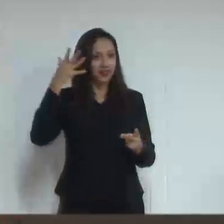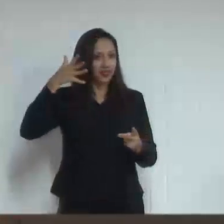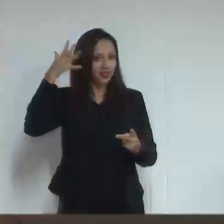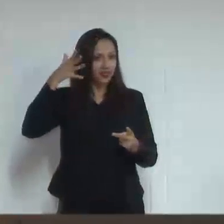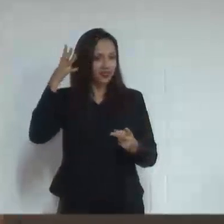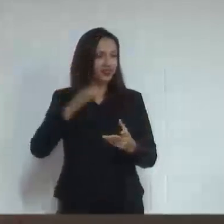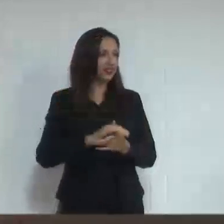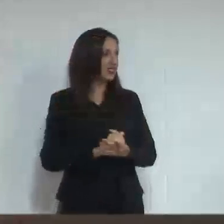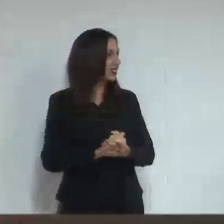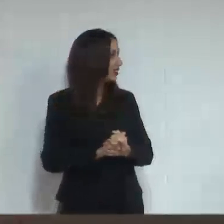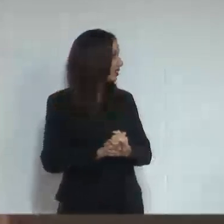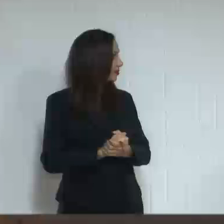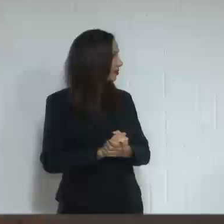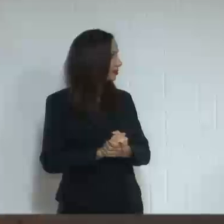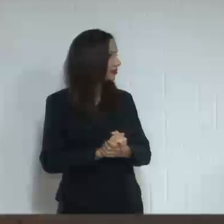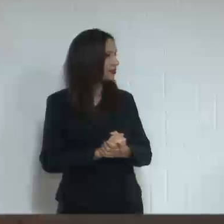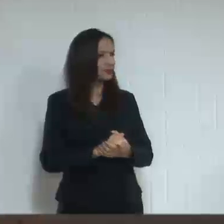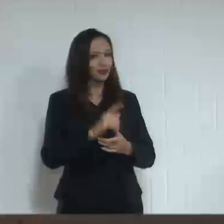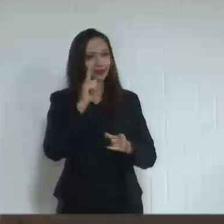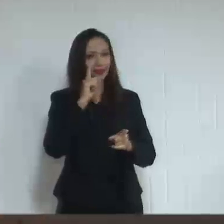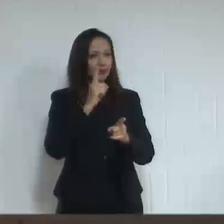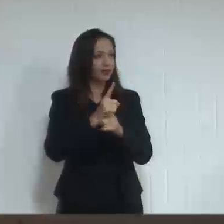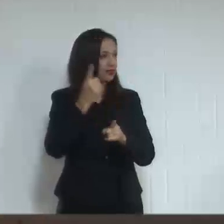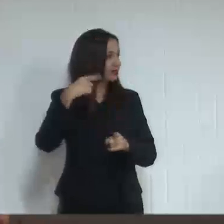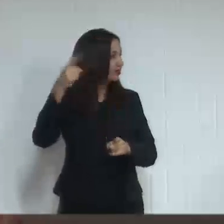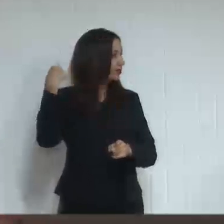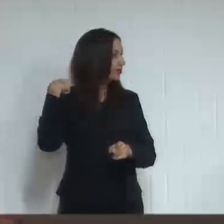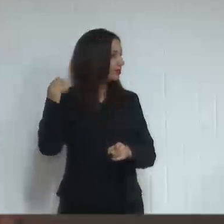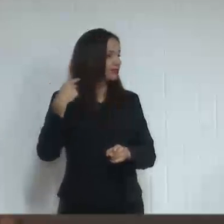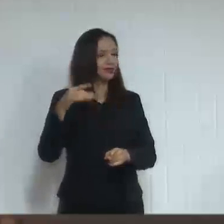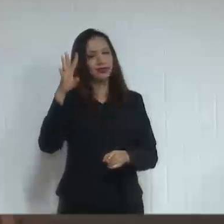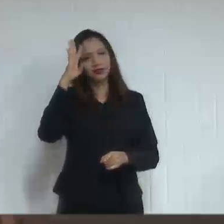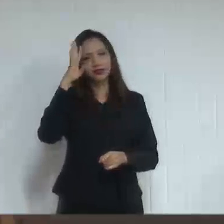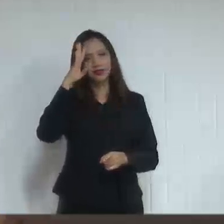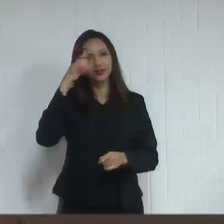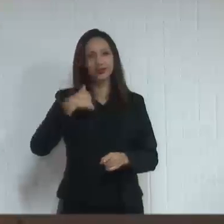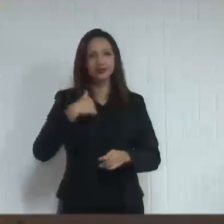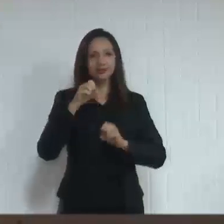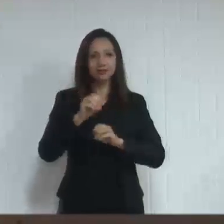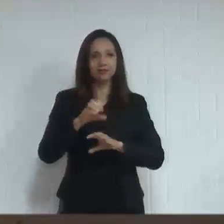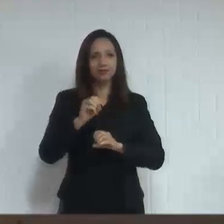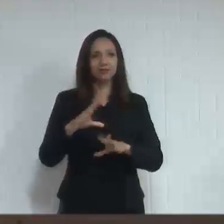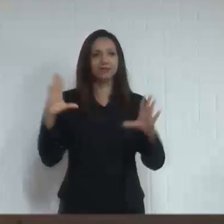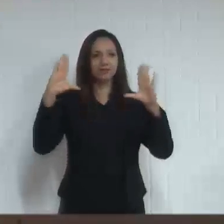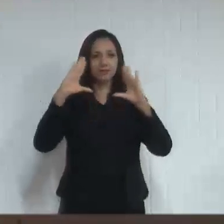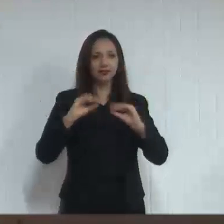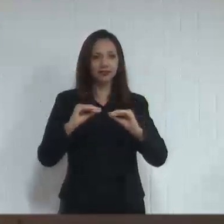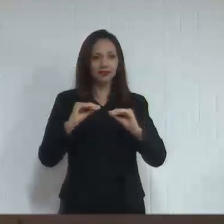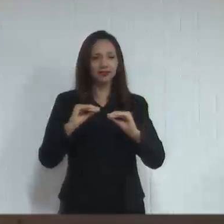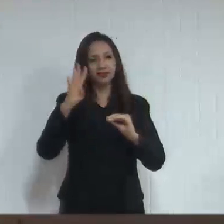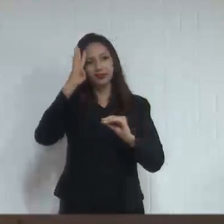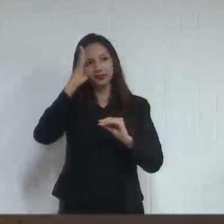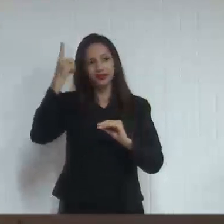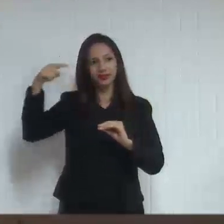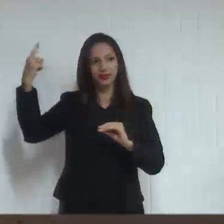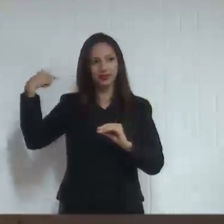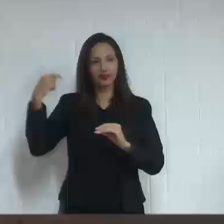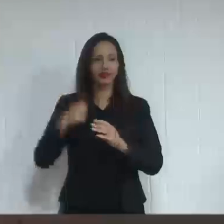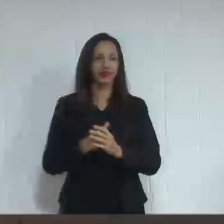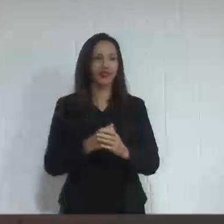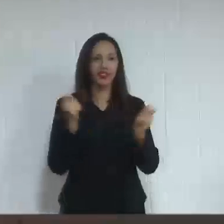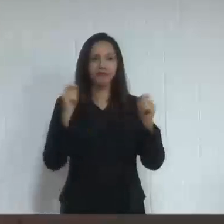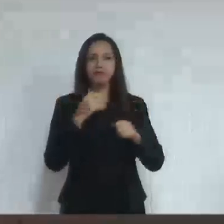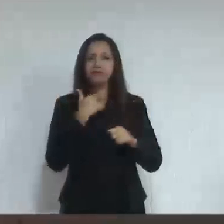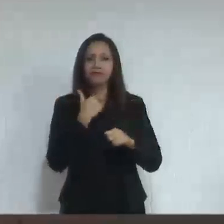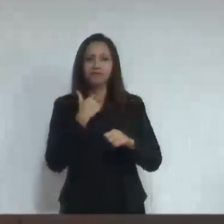é falar um pouquinho do encontro que aconteceu na última quarta-feira. É um dia que eu também dou aula à noite, não é? Então não foi possível